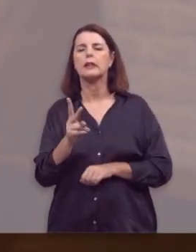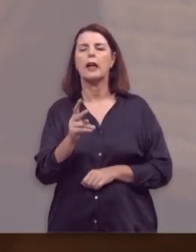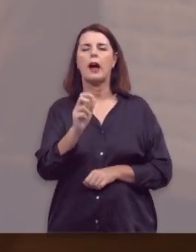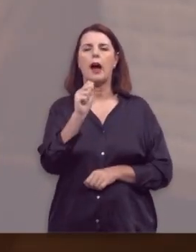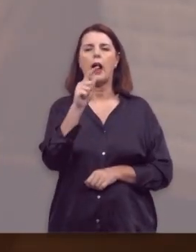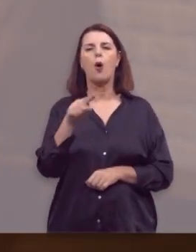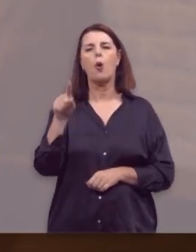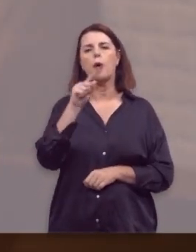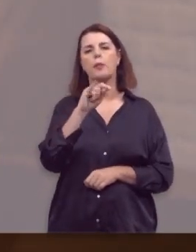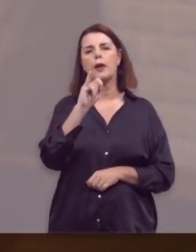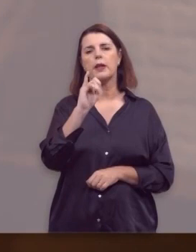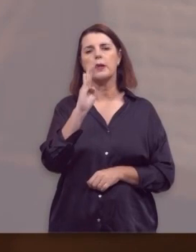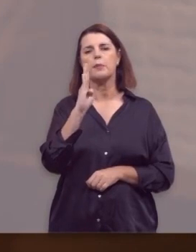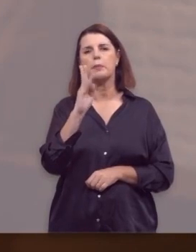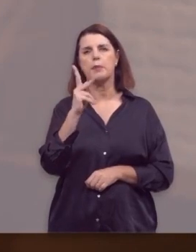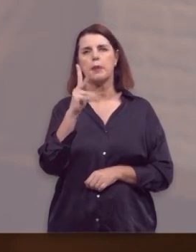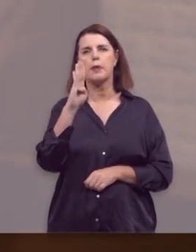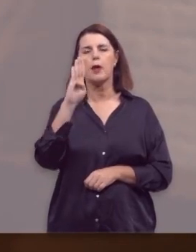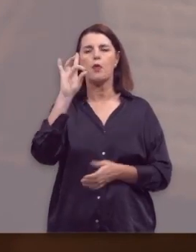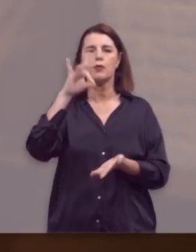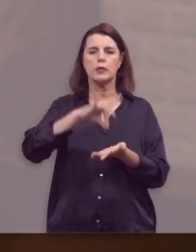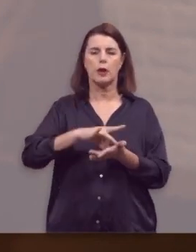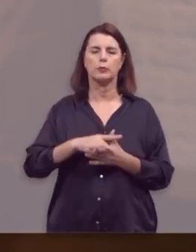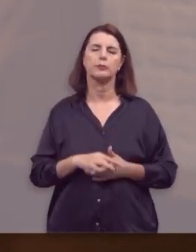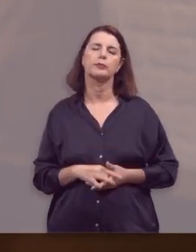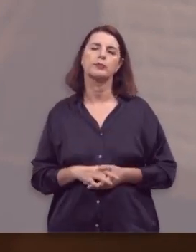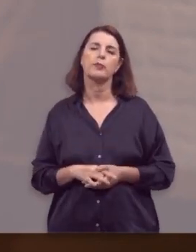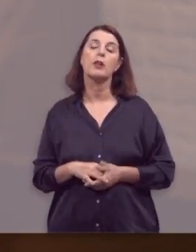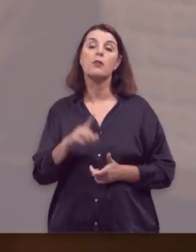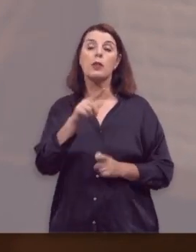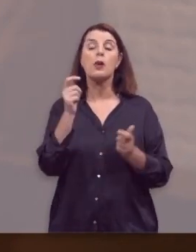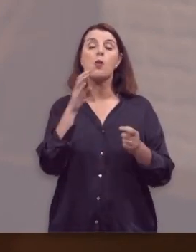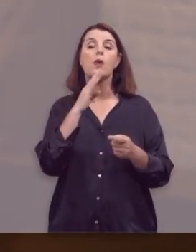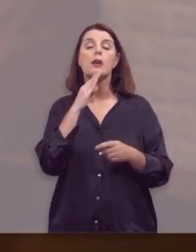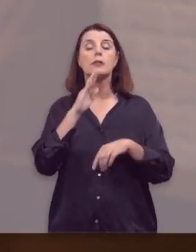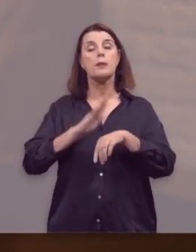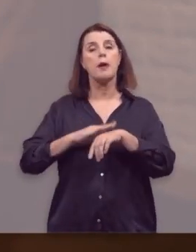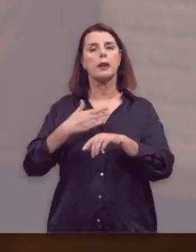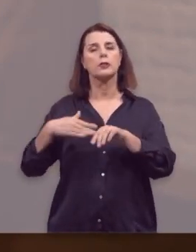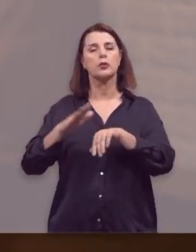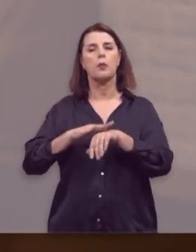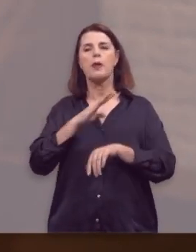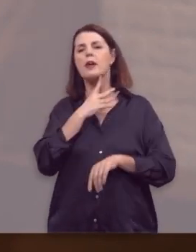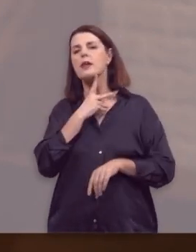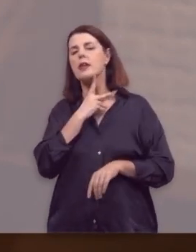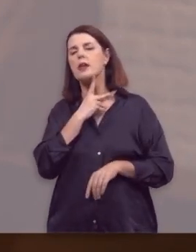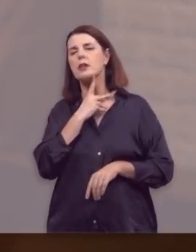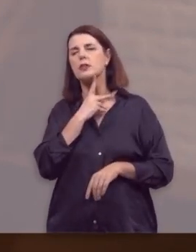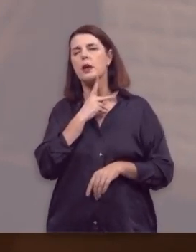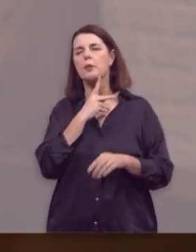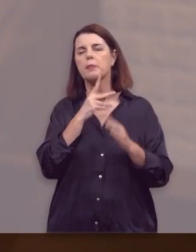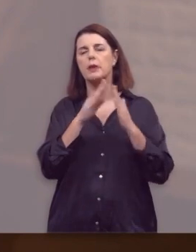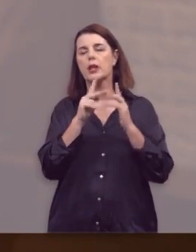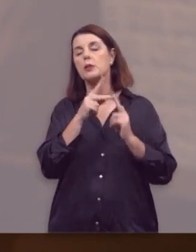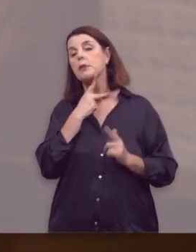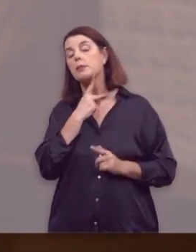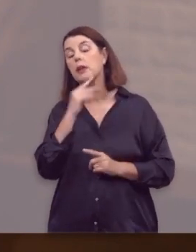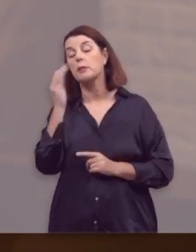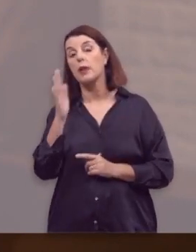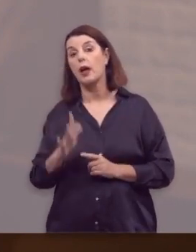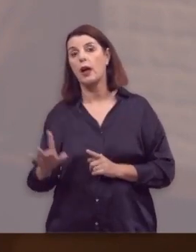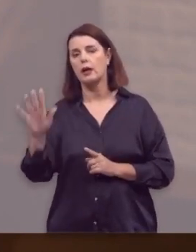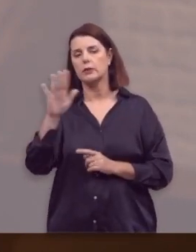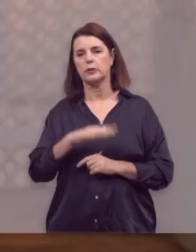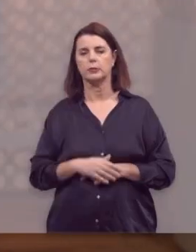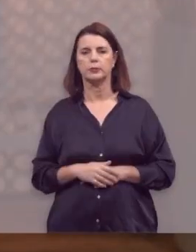pelo @IPB Oficial e conhecer um pouquinho daquilo que a Igreja Presbiteriana do Brasil acredita e aquilo que ela